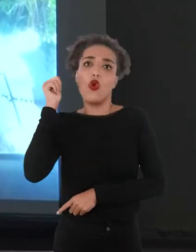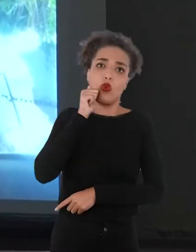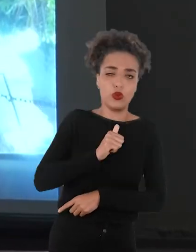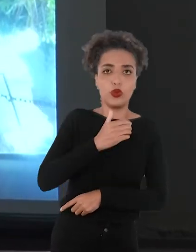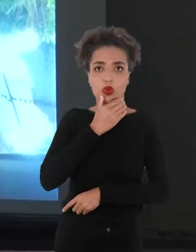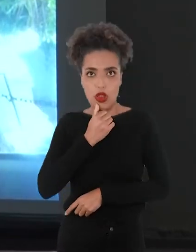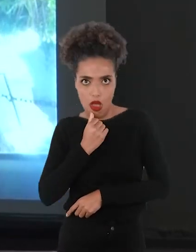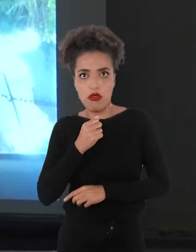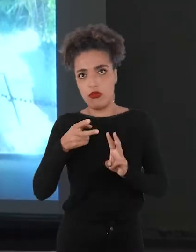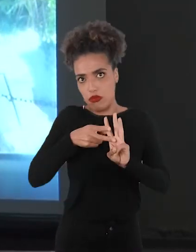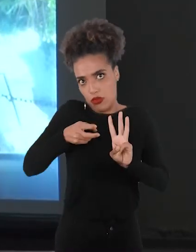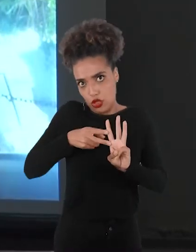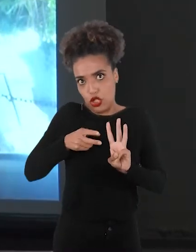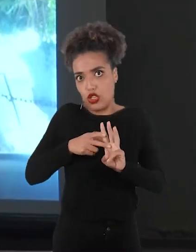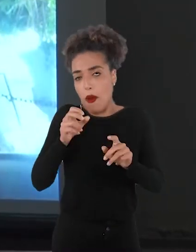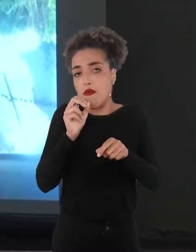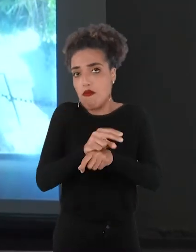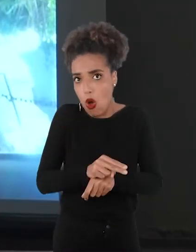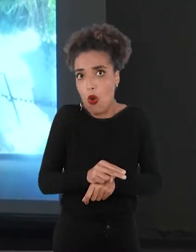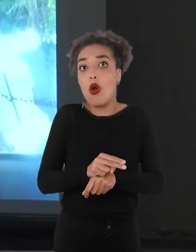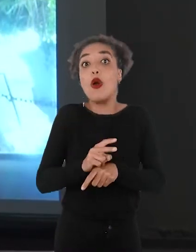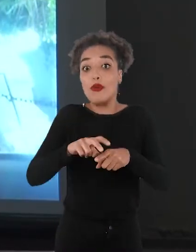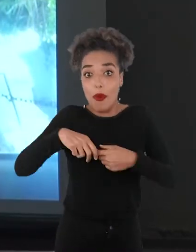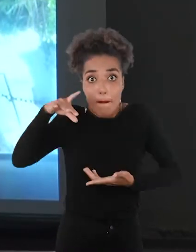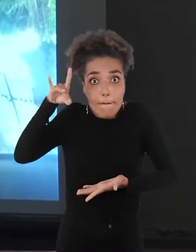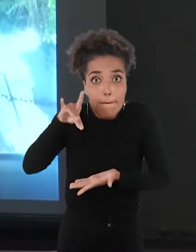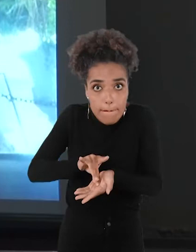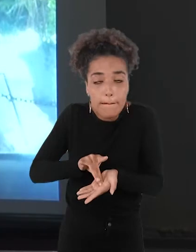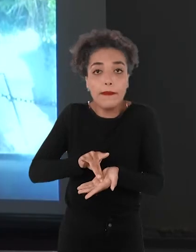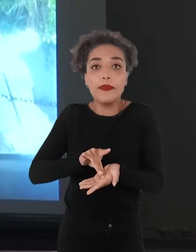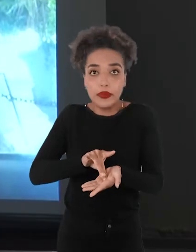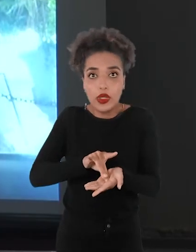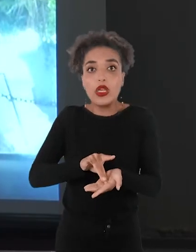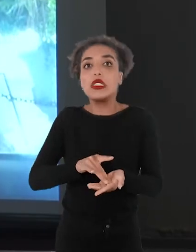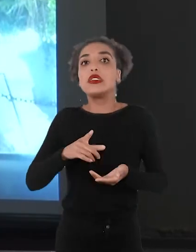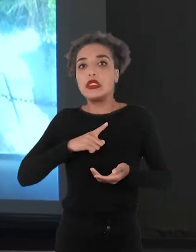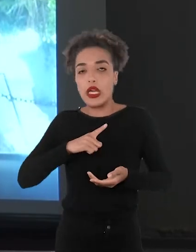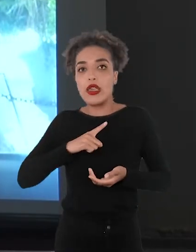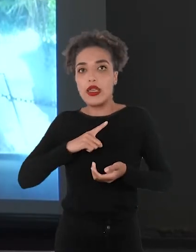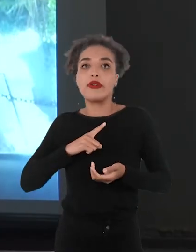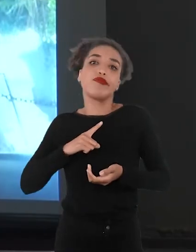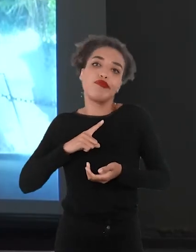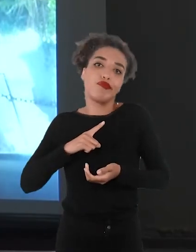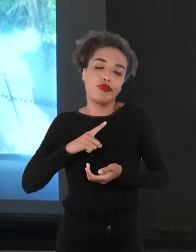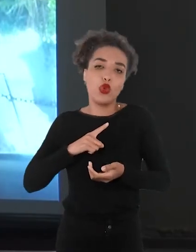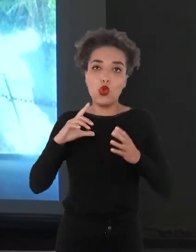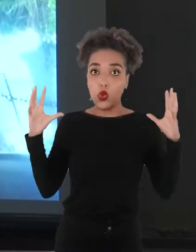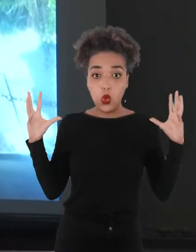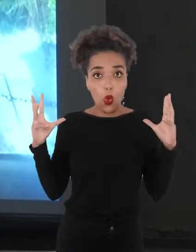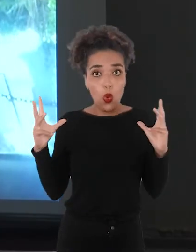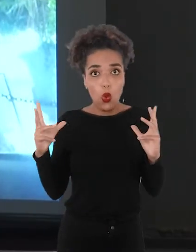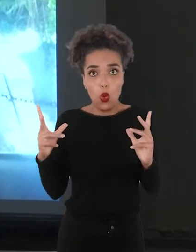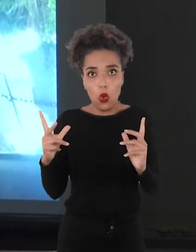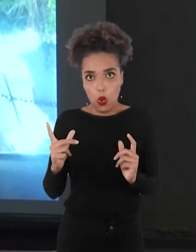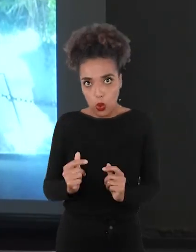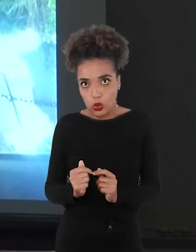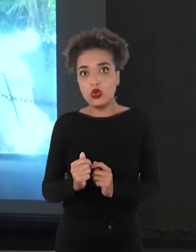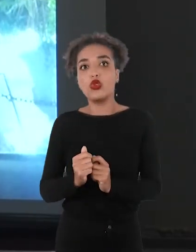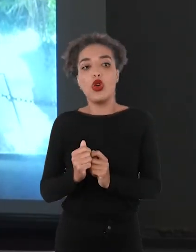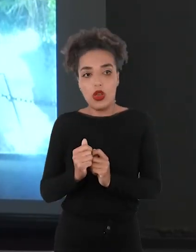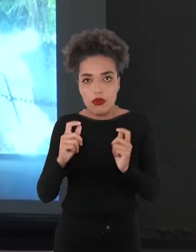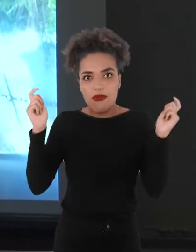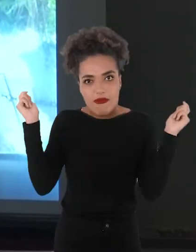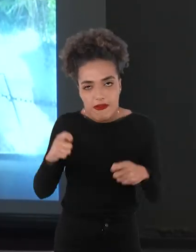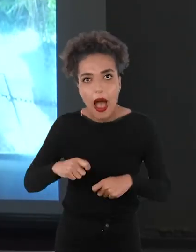indígenas se efetiva pela garantia de que todos e todas sejam inseridos